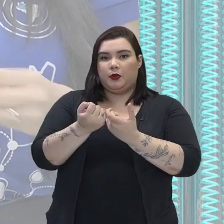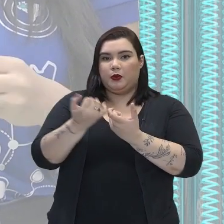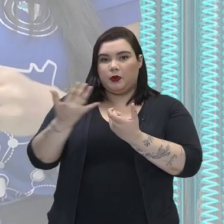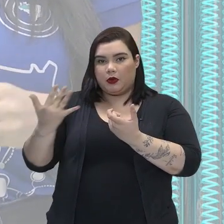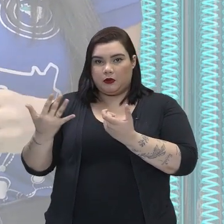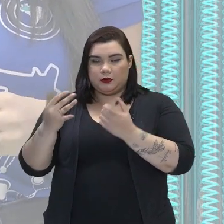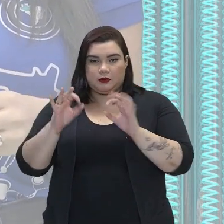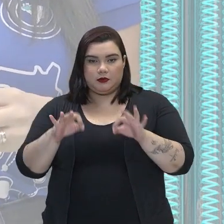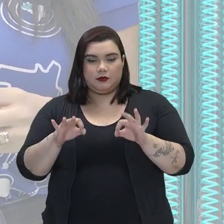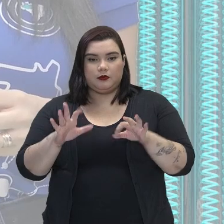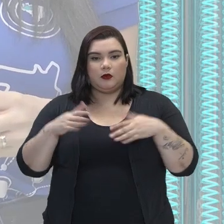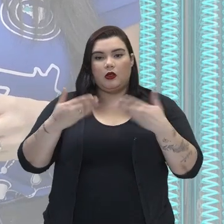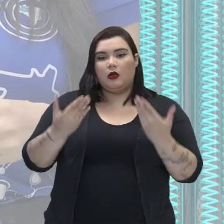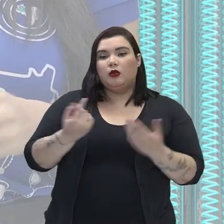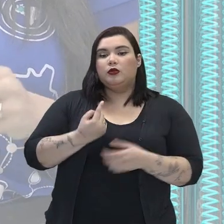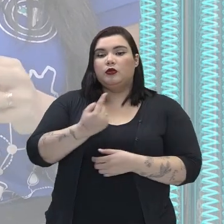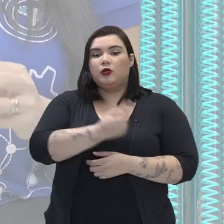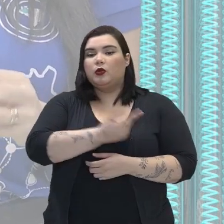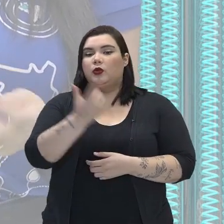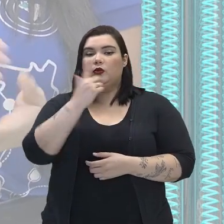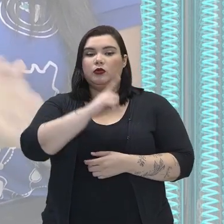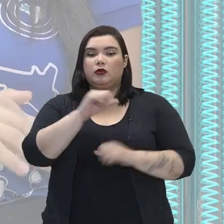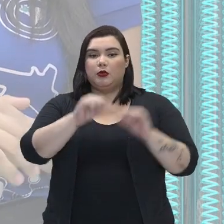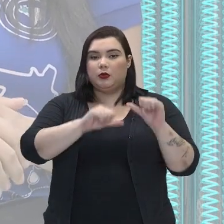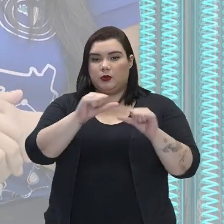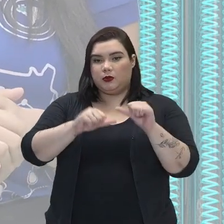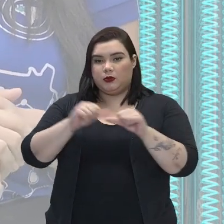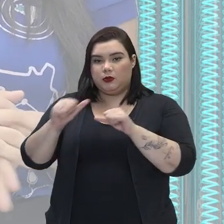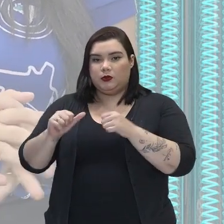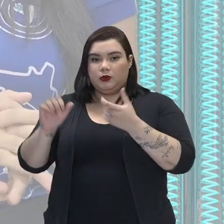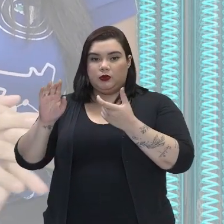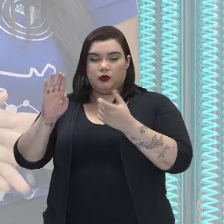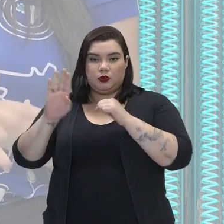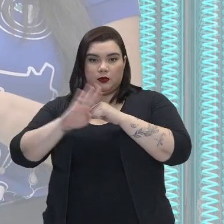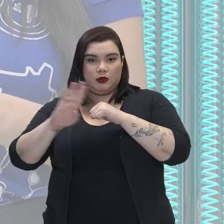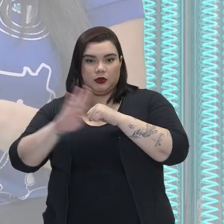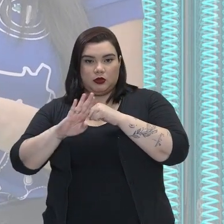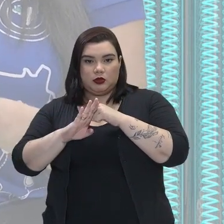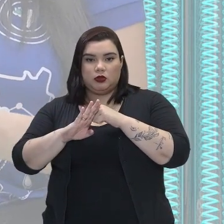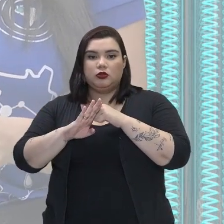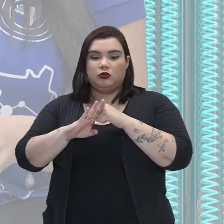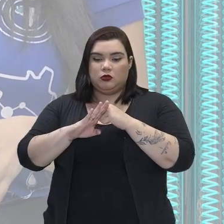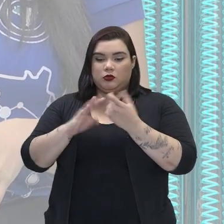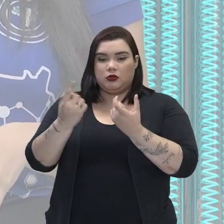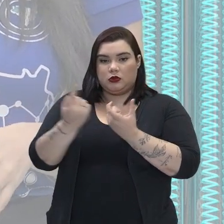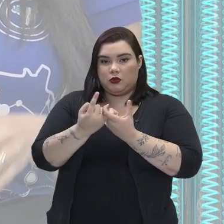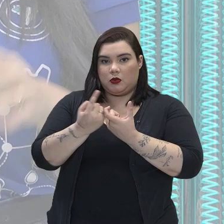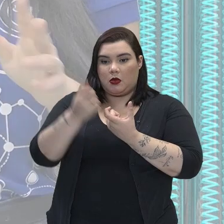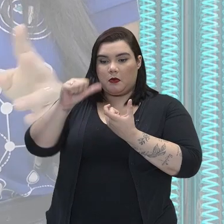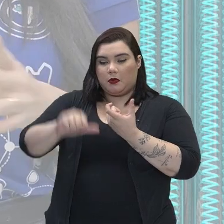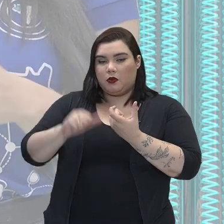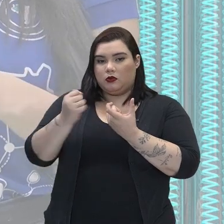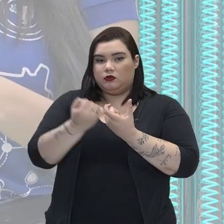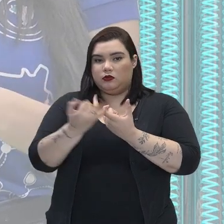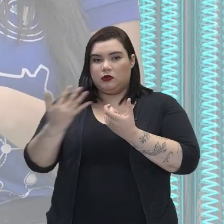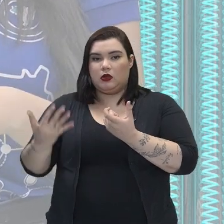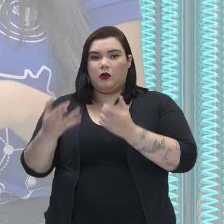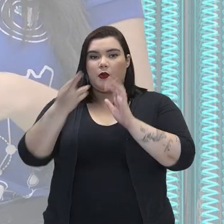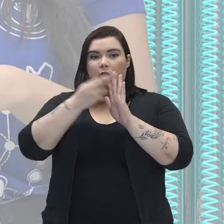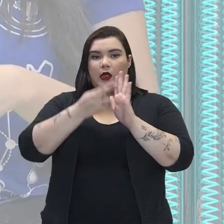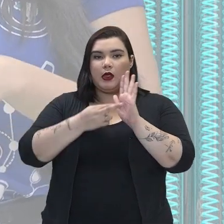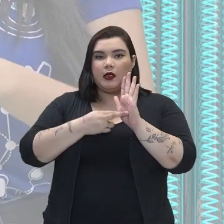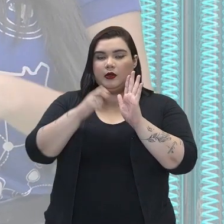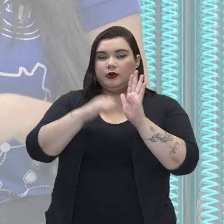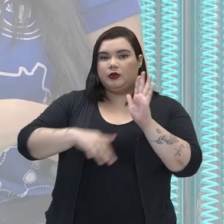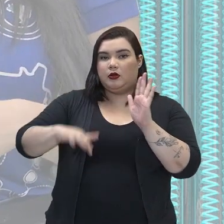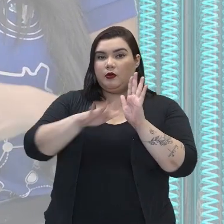Então, para a gente conseguir mudar um substantivo para o plural, em regra geral, como nós temos